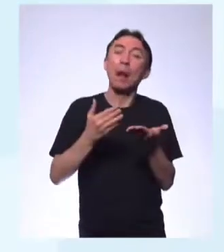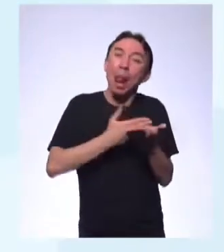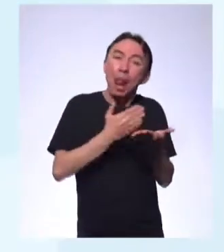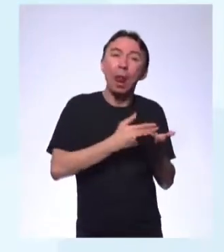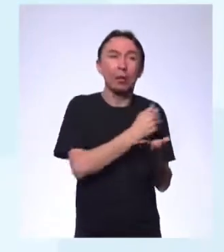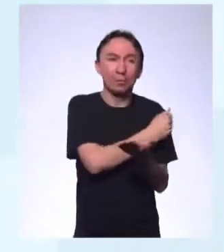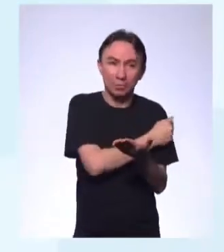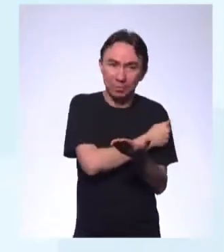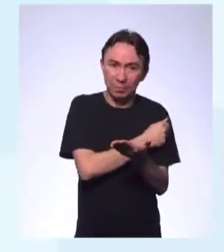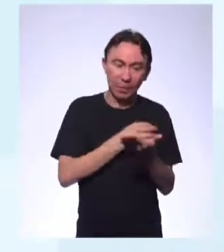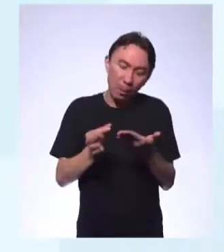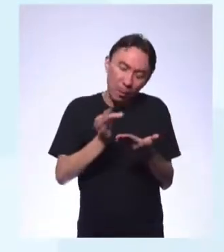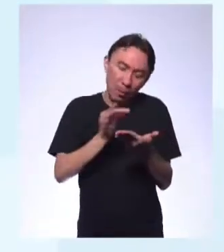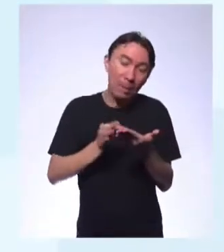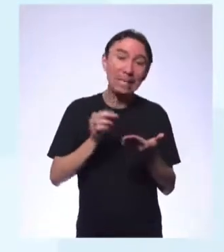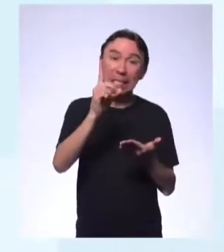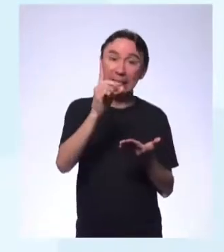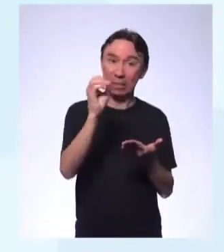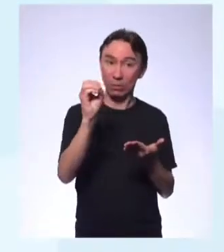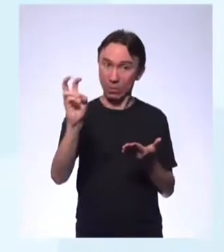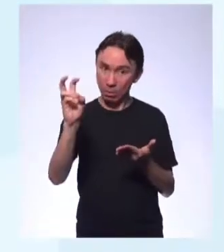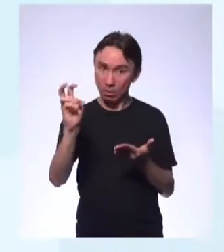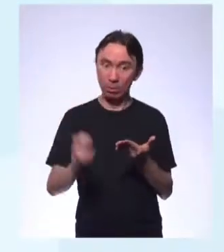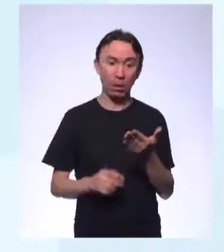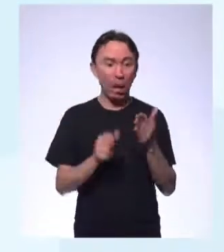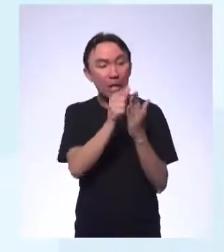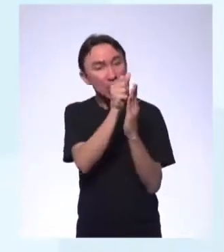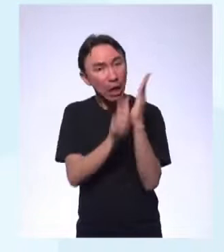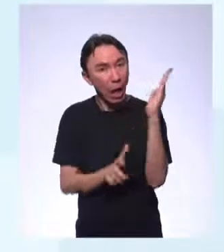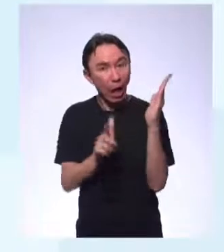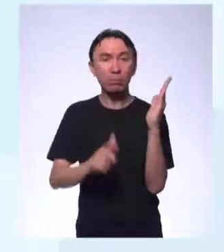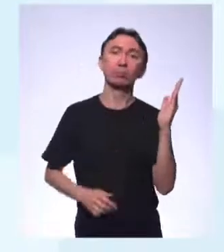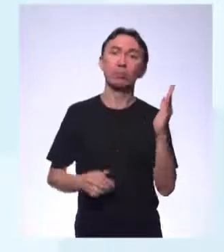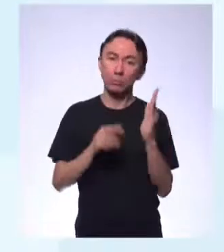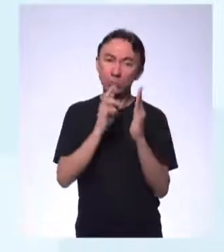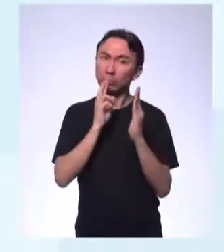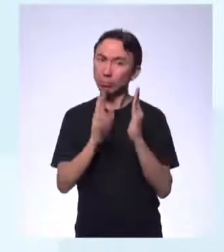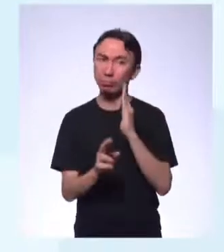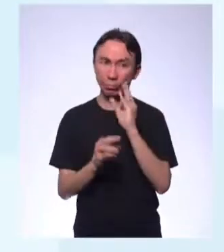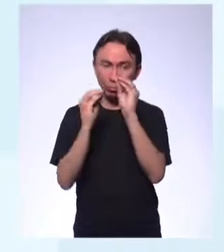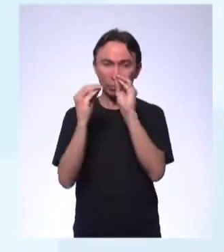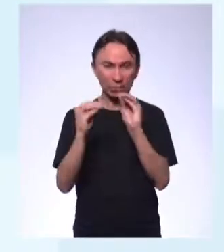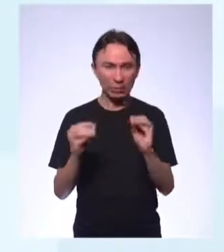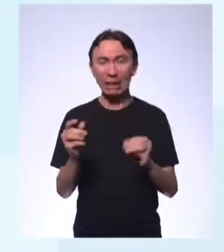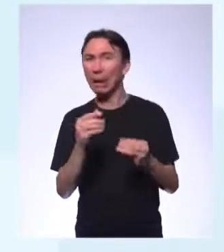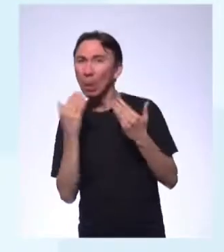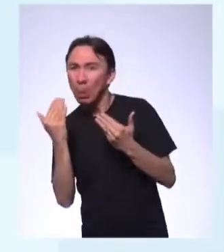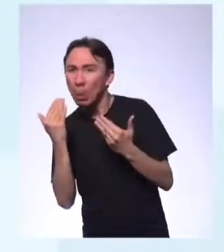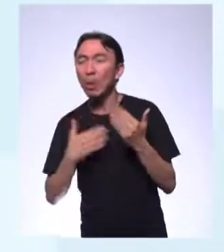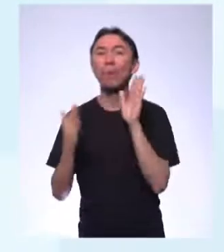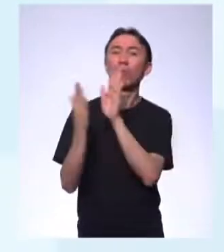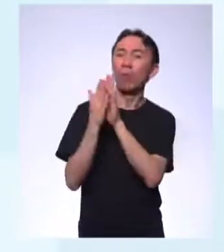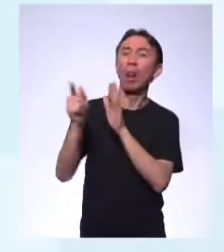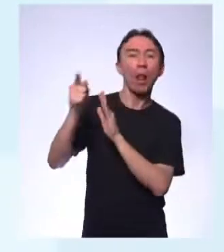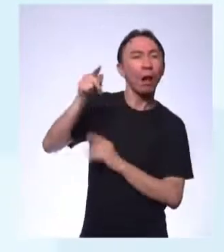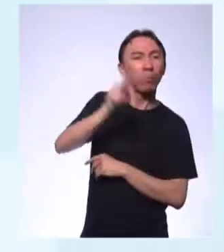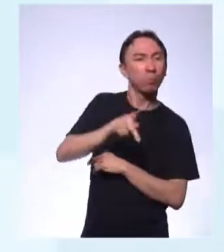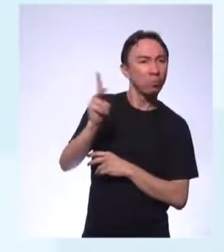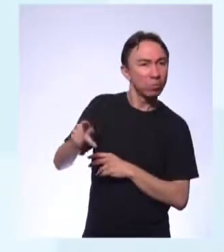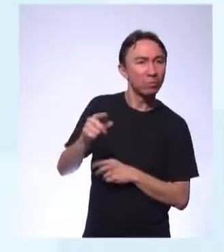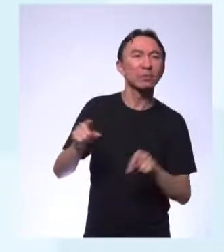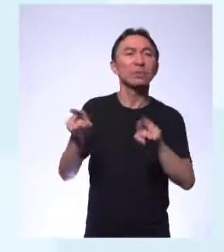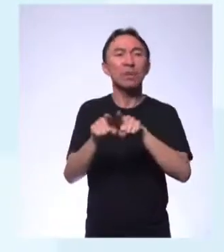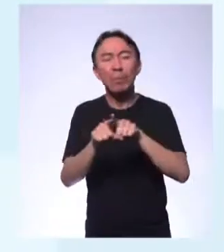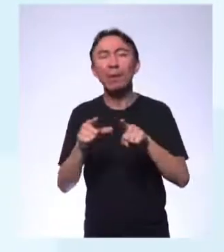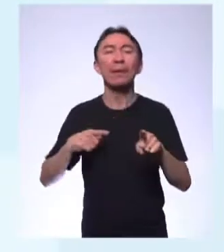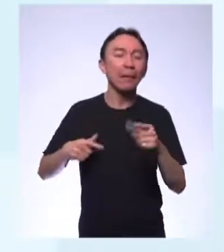aluno na página 105, tá? Em caso de dúvida, procure o seu professor. Indique um filme ou um livro,